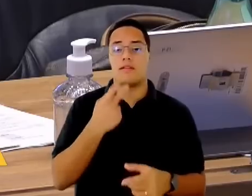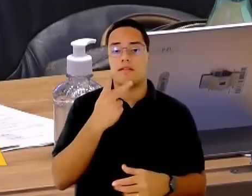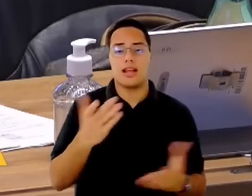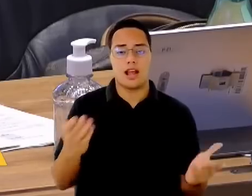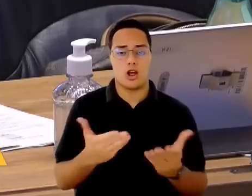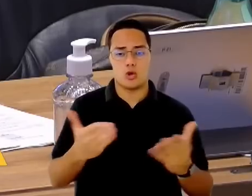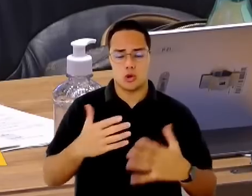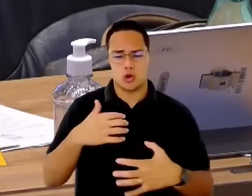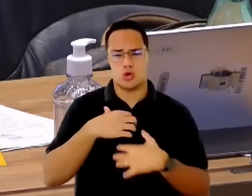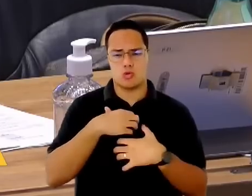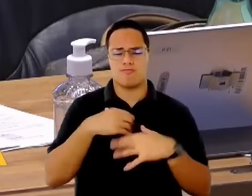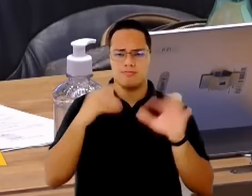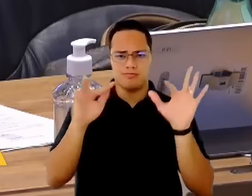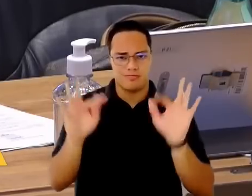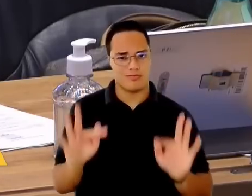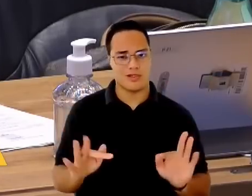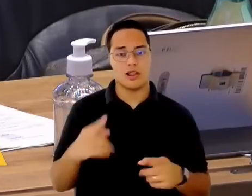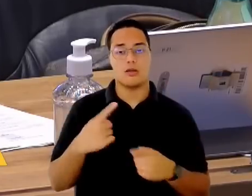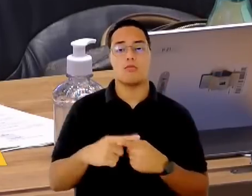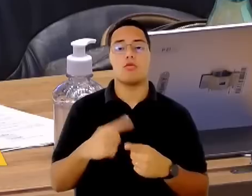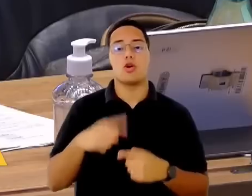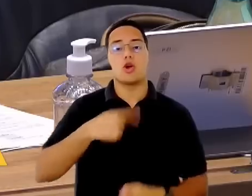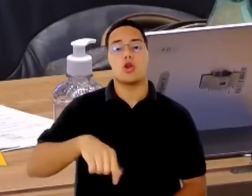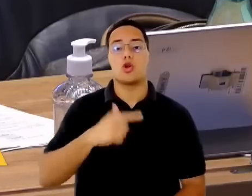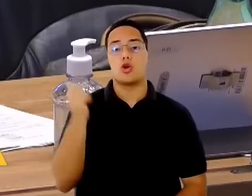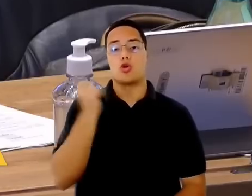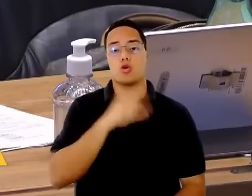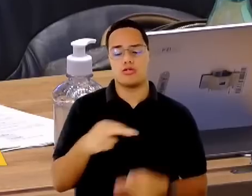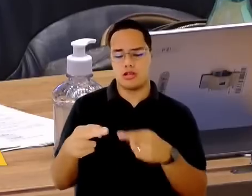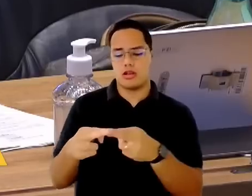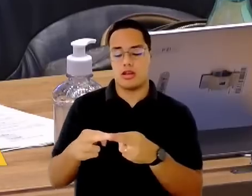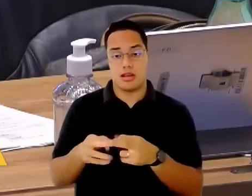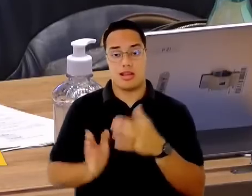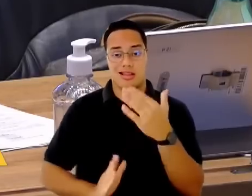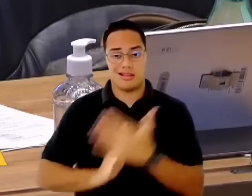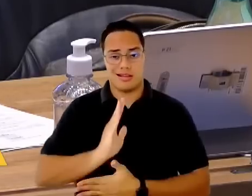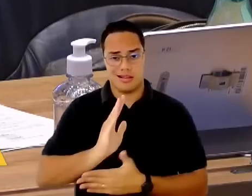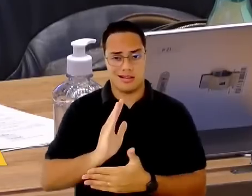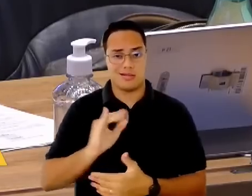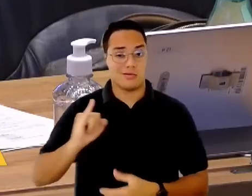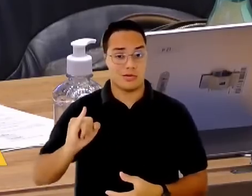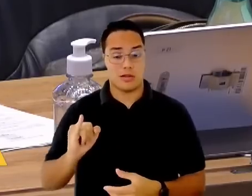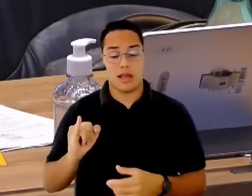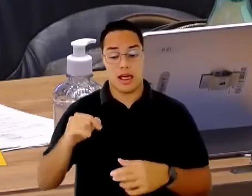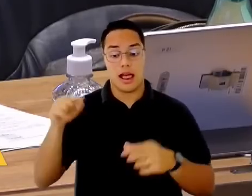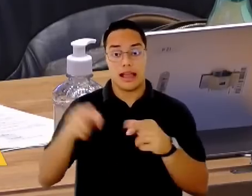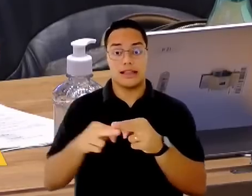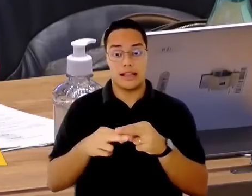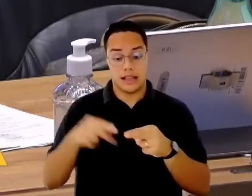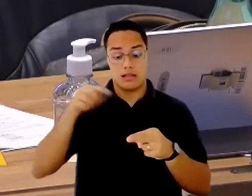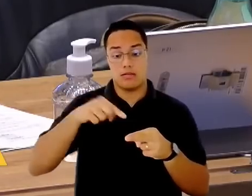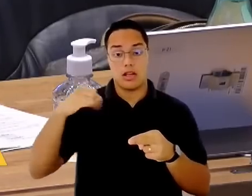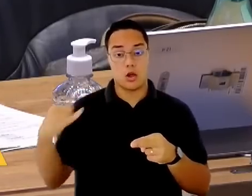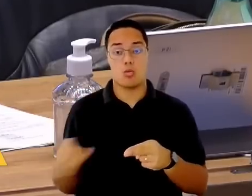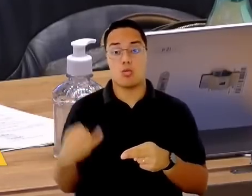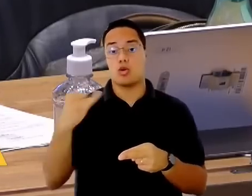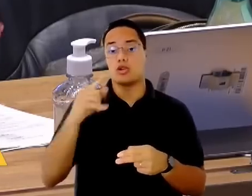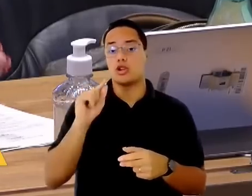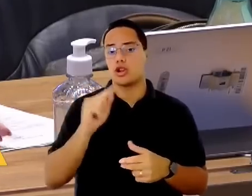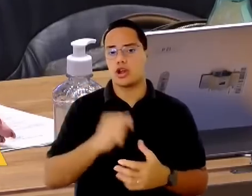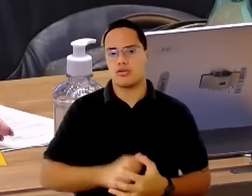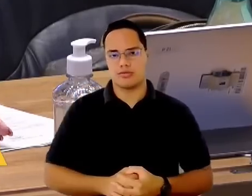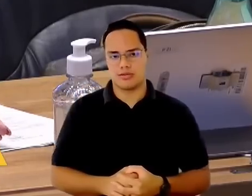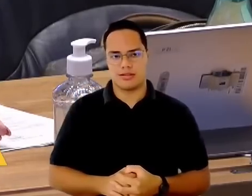porque hoje nós conseguimos aprovar um requerimento importante para todo brasileiro que é a infiltrada